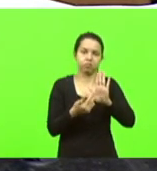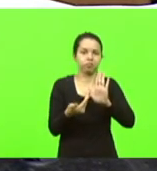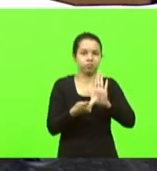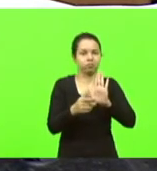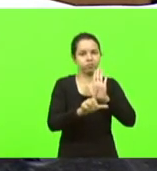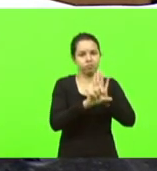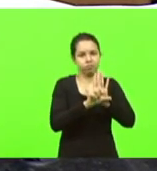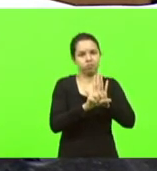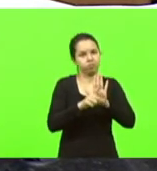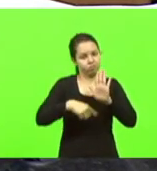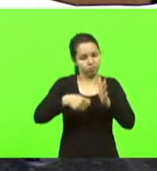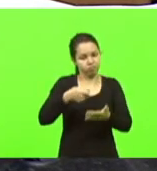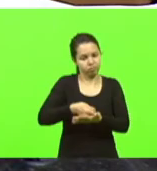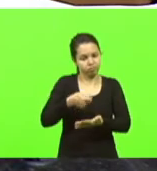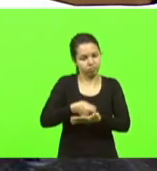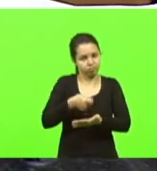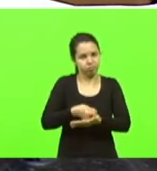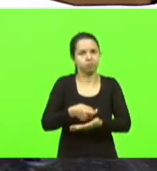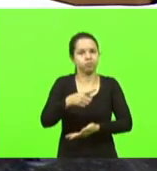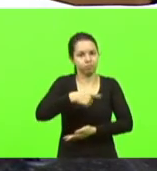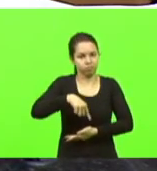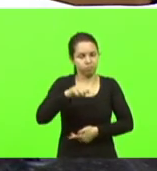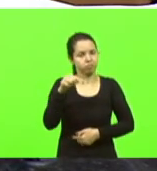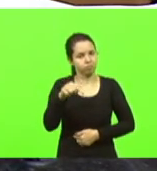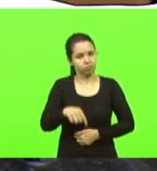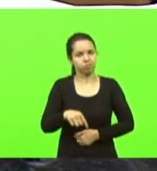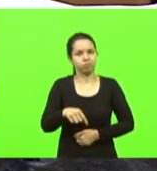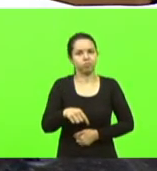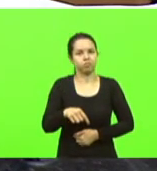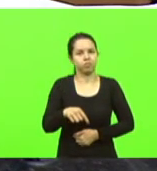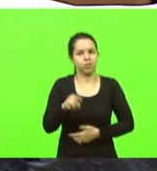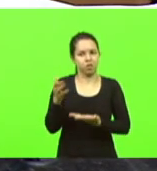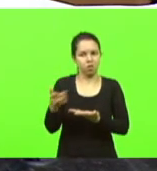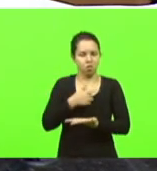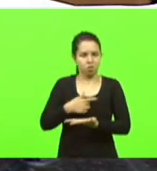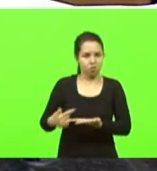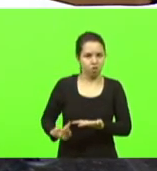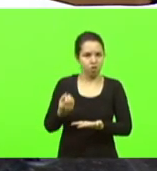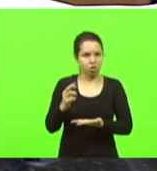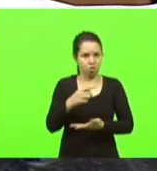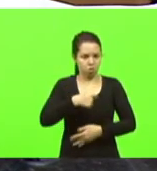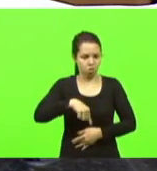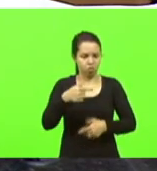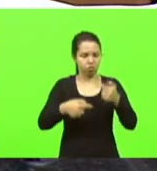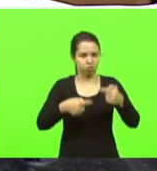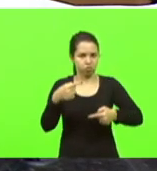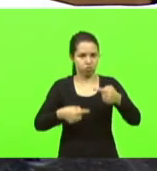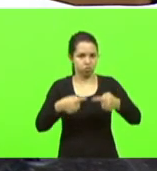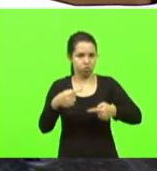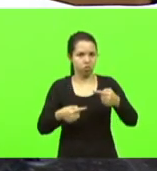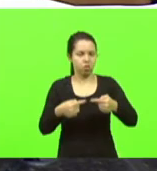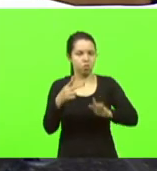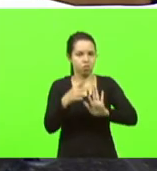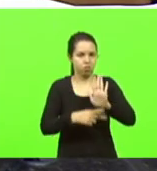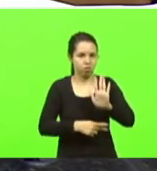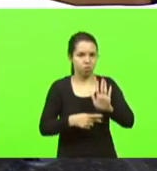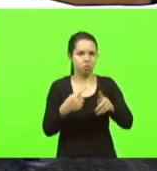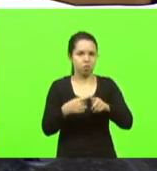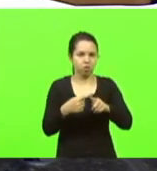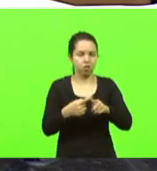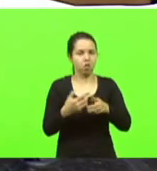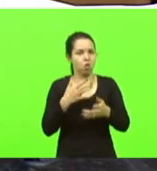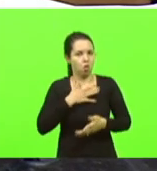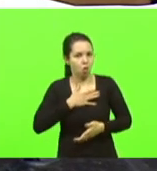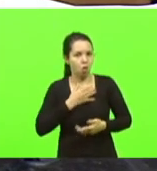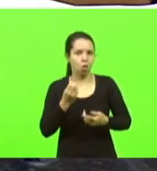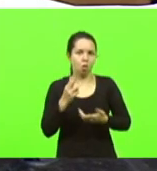momento e agora nem o governo e nem nós estamos discutindo esse projeto que queremos o quê Porque gostamos